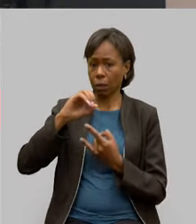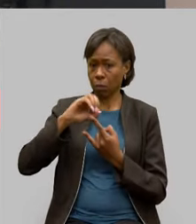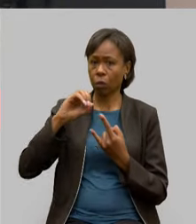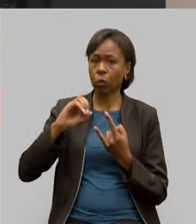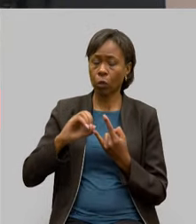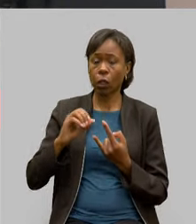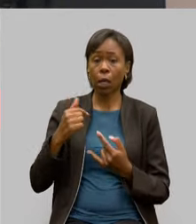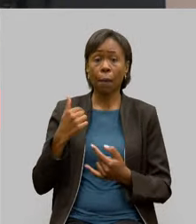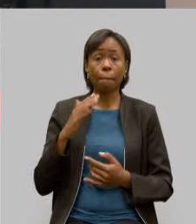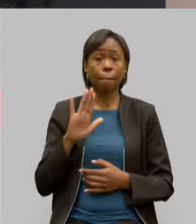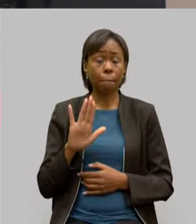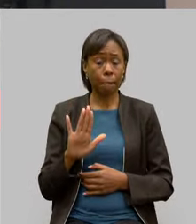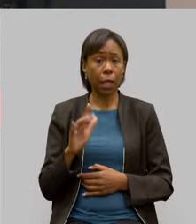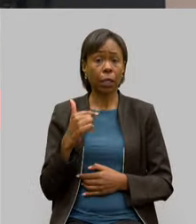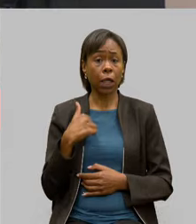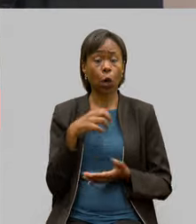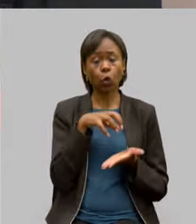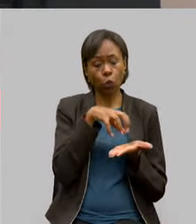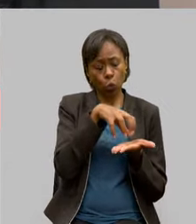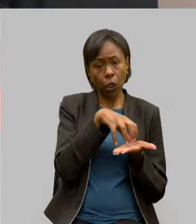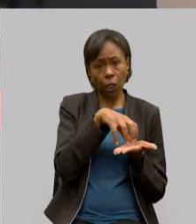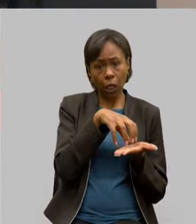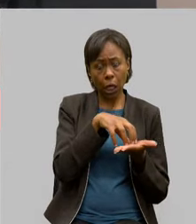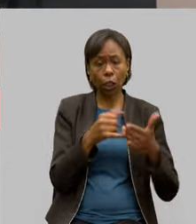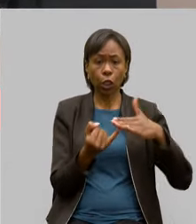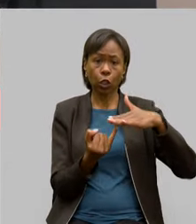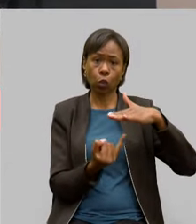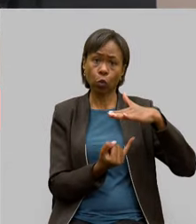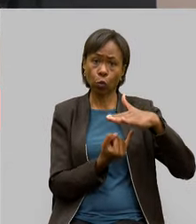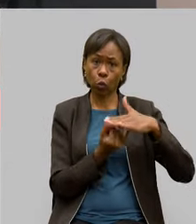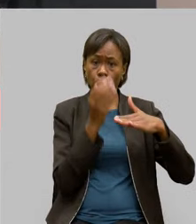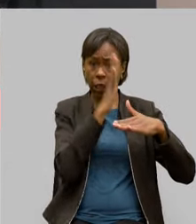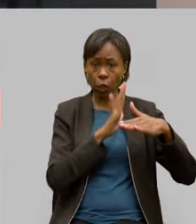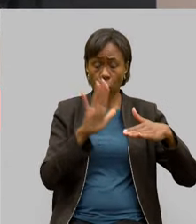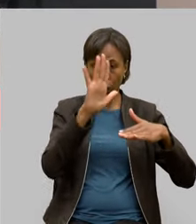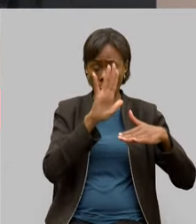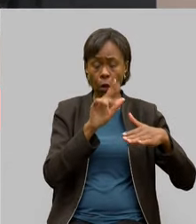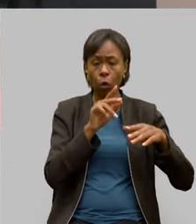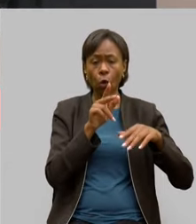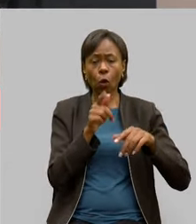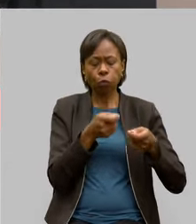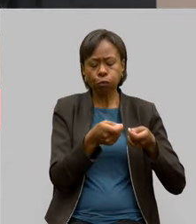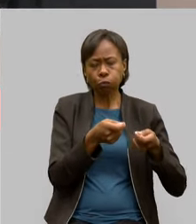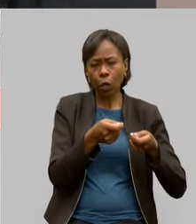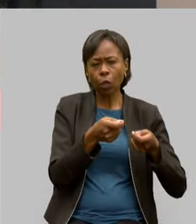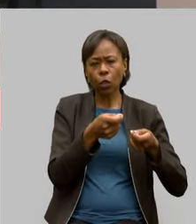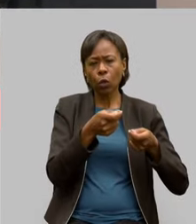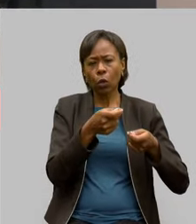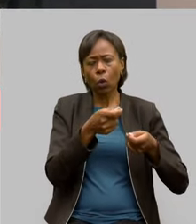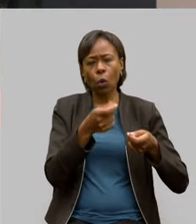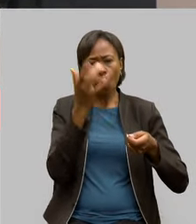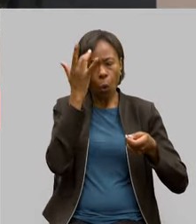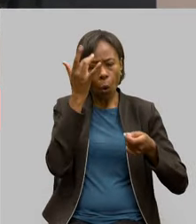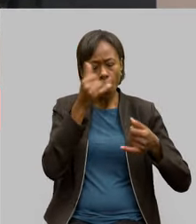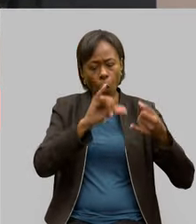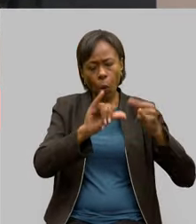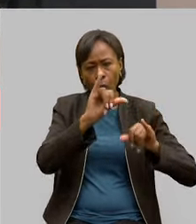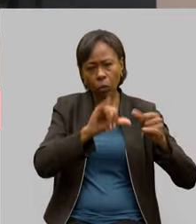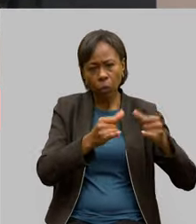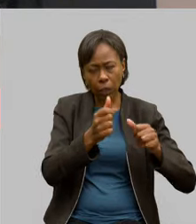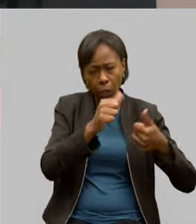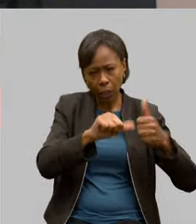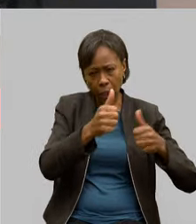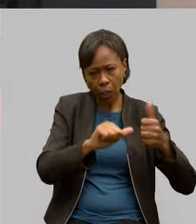Mas eu sou de uma de uma unidade chamada Instituto Nacional de Controle de Qualidade em saúde O incqs que é um dos laboratórios